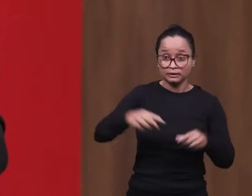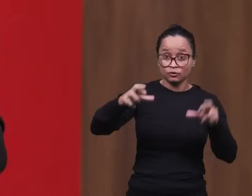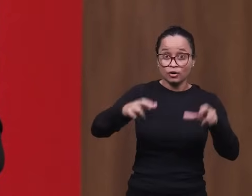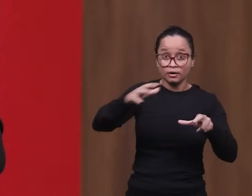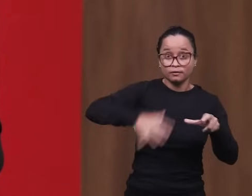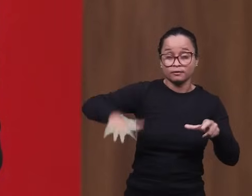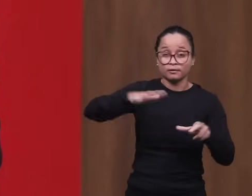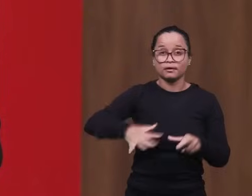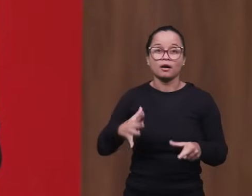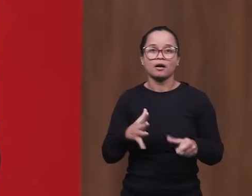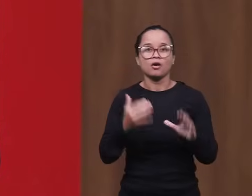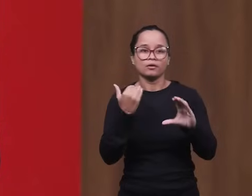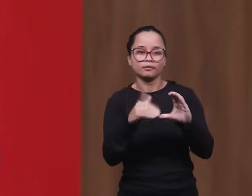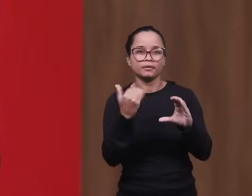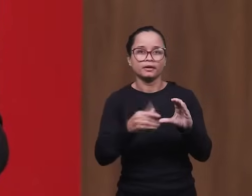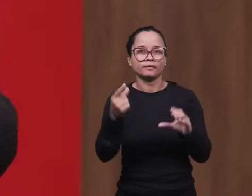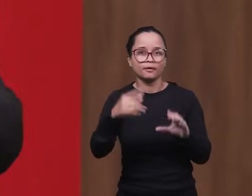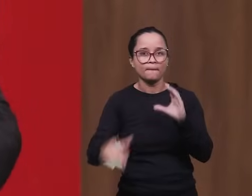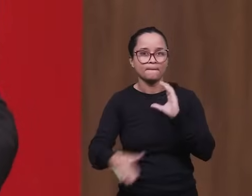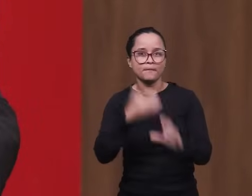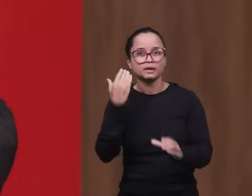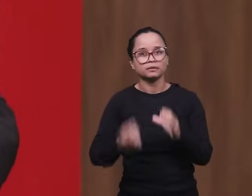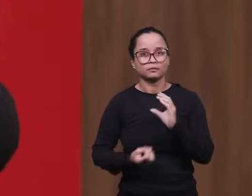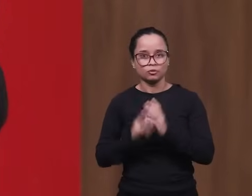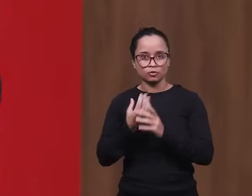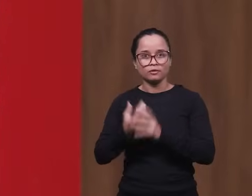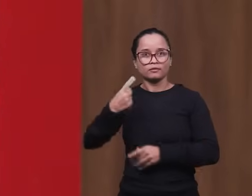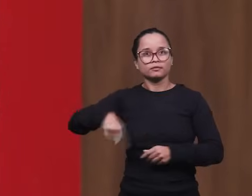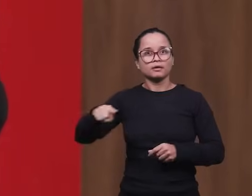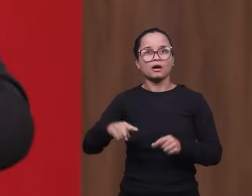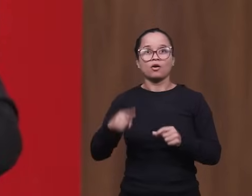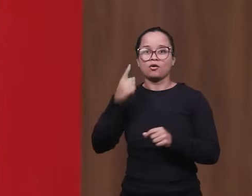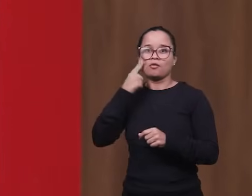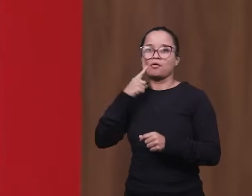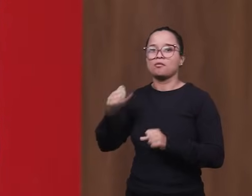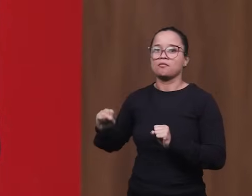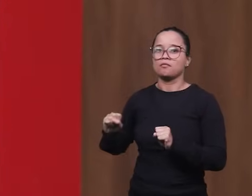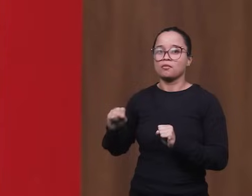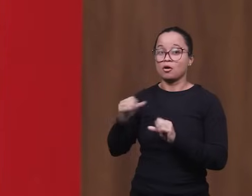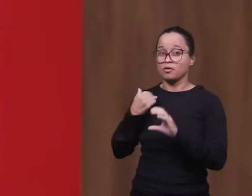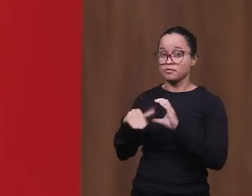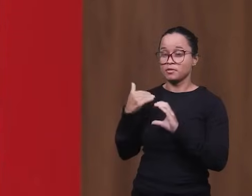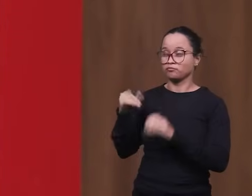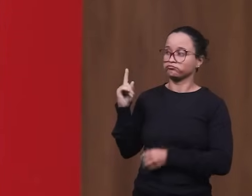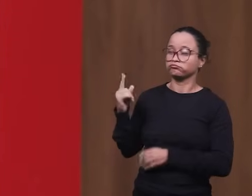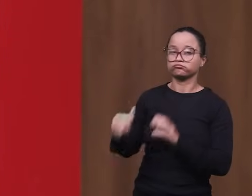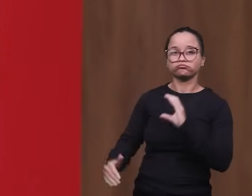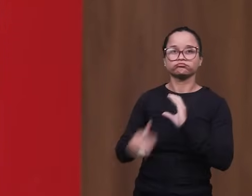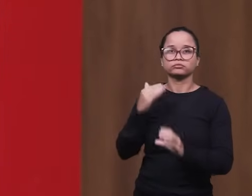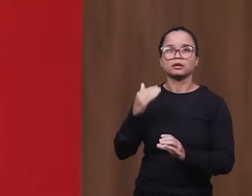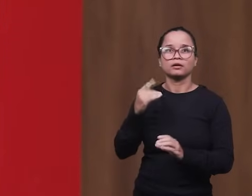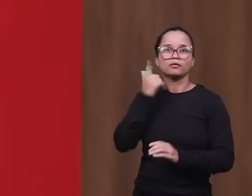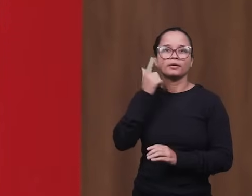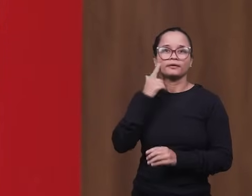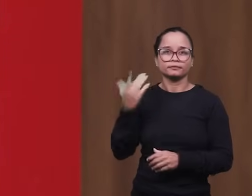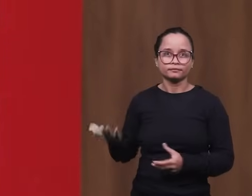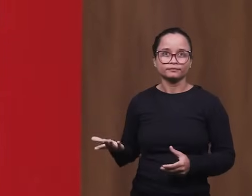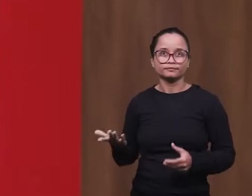região? Olha o e-mail aí. É só mandar aqui para a gente, para a nossa produção. Manda para esse e-mail. manainnews.com